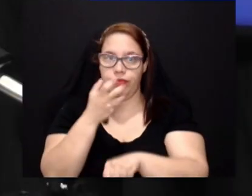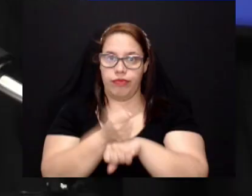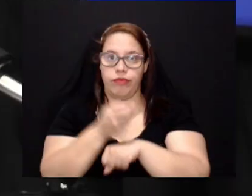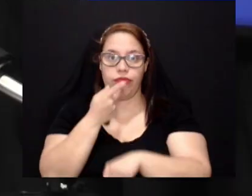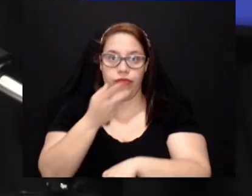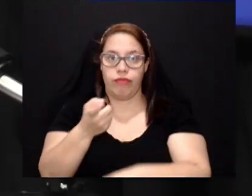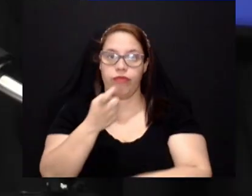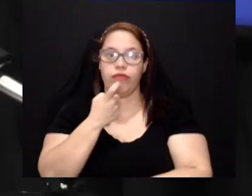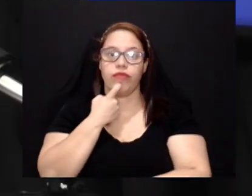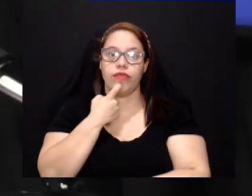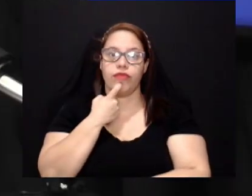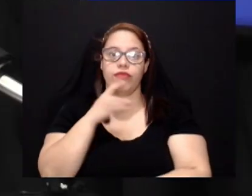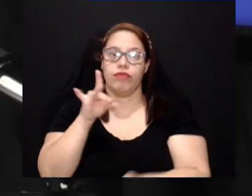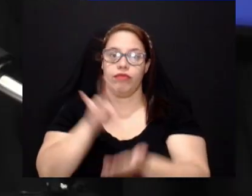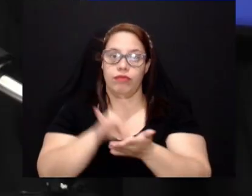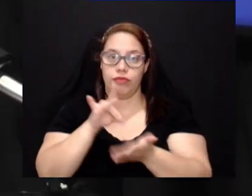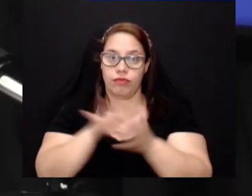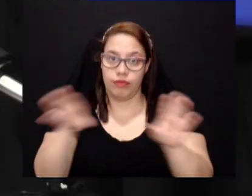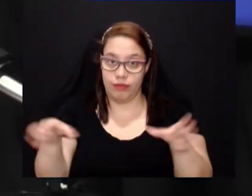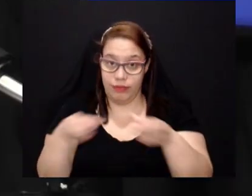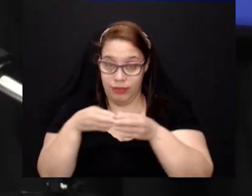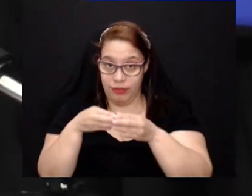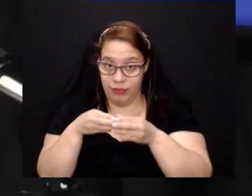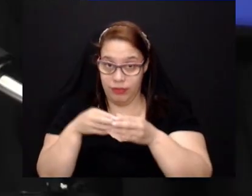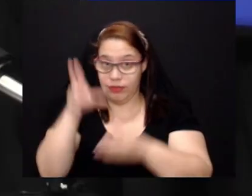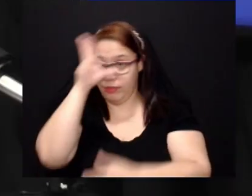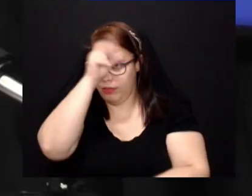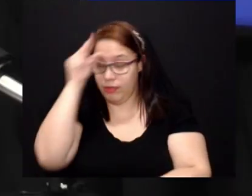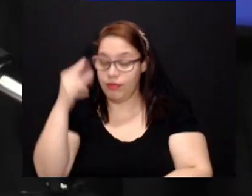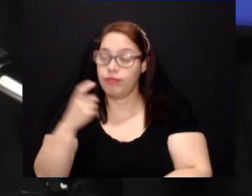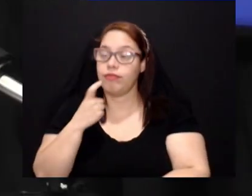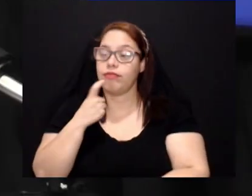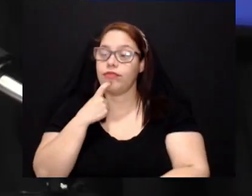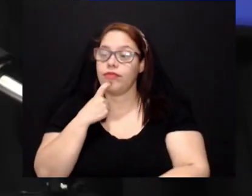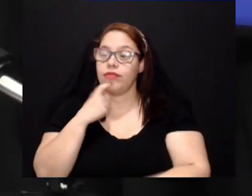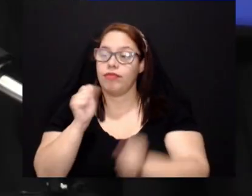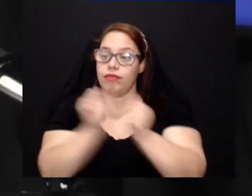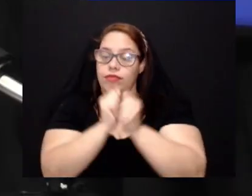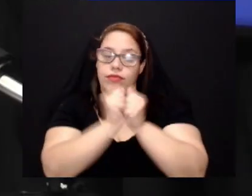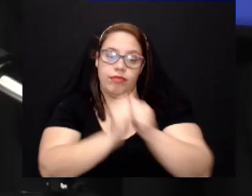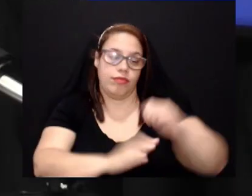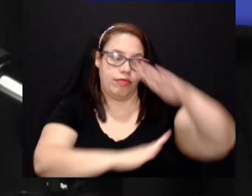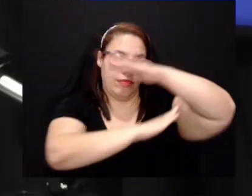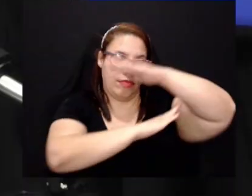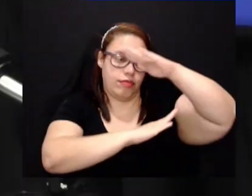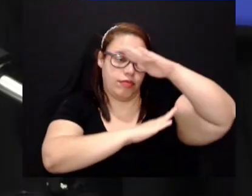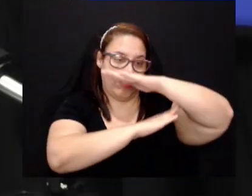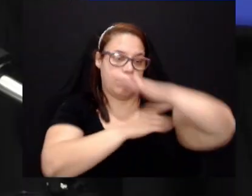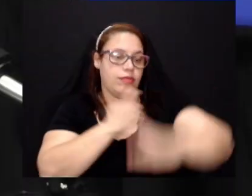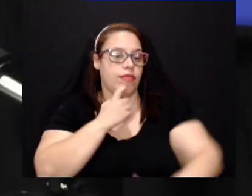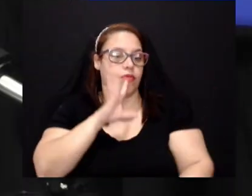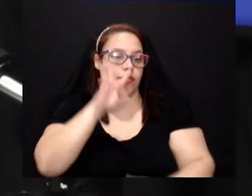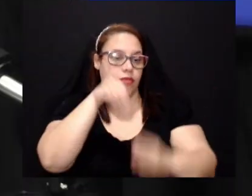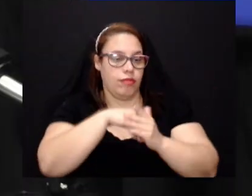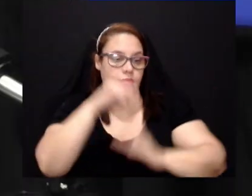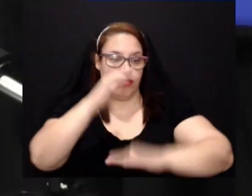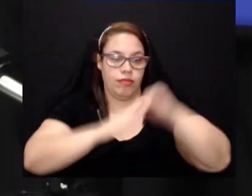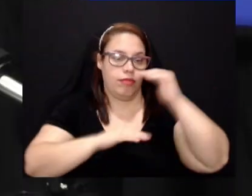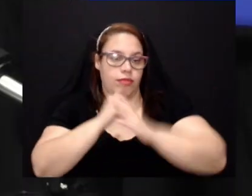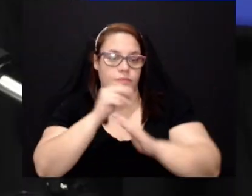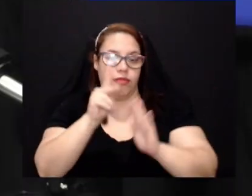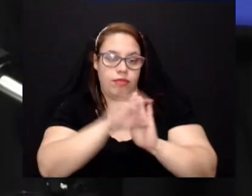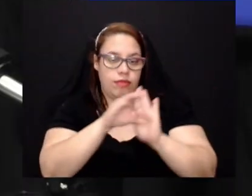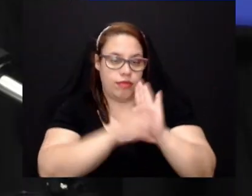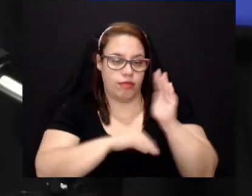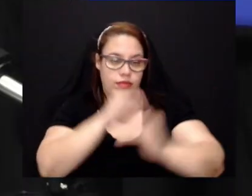uma realização conjunta da Prefeitura Municipal de Campinas e da Câmara Municipal, dentro das ações do Programa de Desenvolvimento